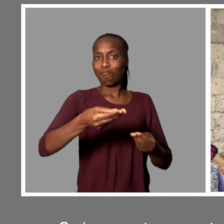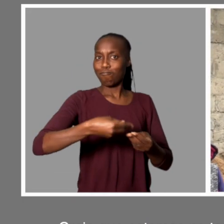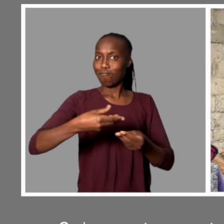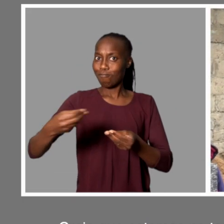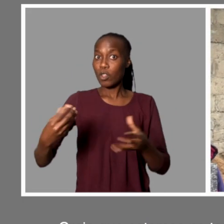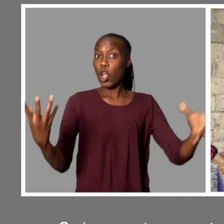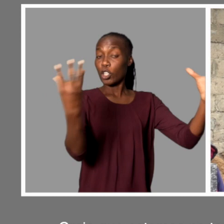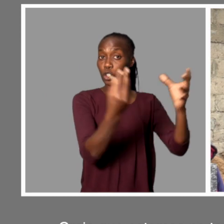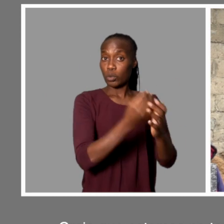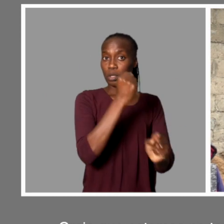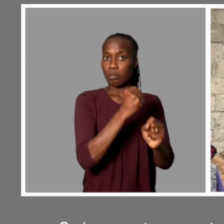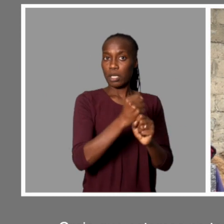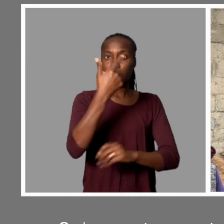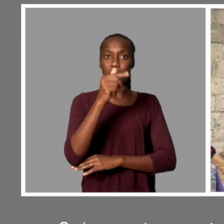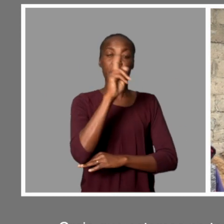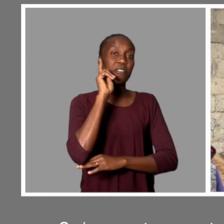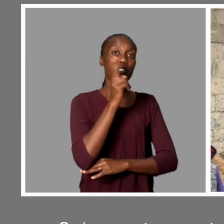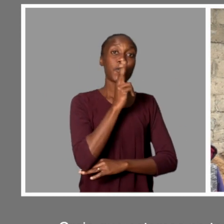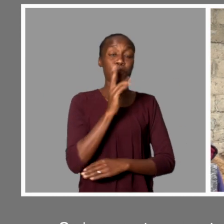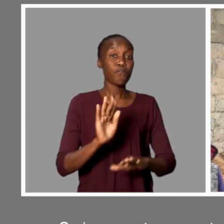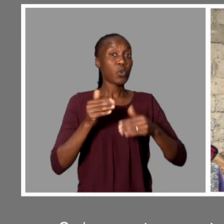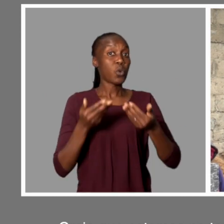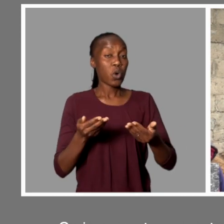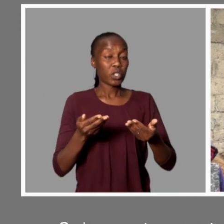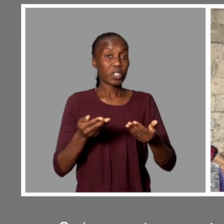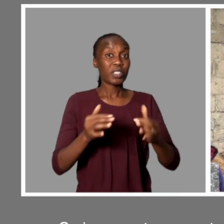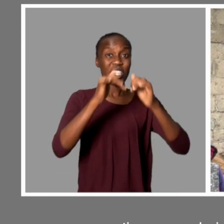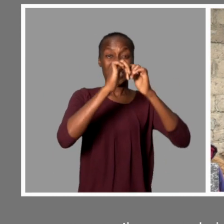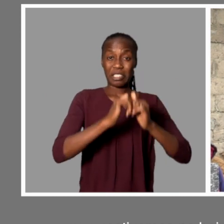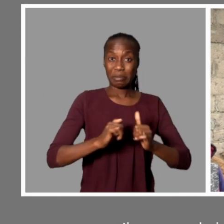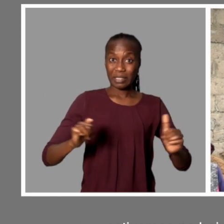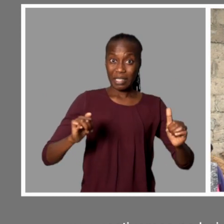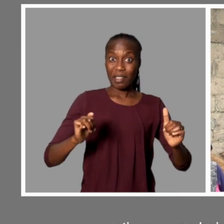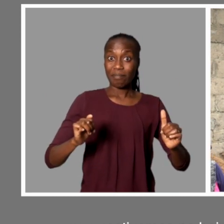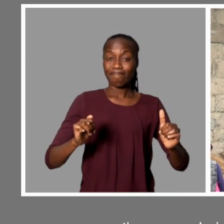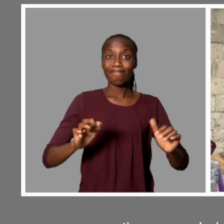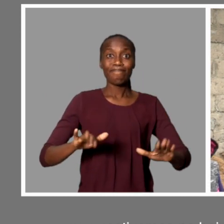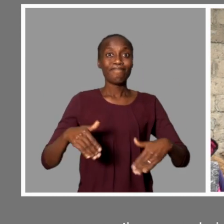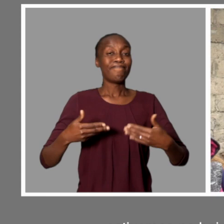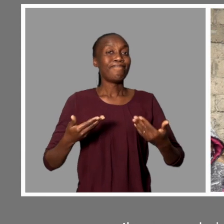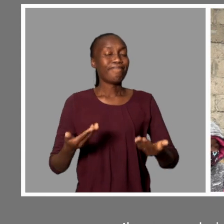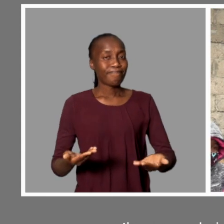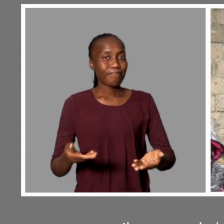distribuições que temos feito com a TV Surdo e para hoje em especial estivemos num bairro